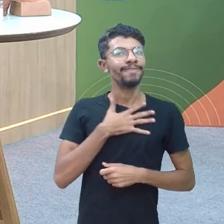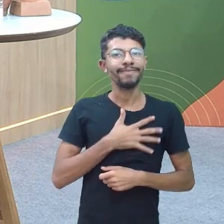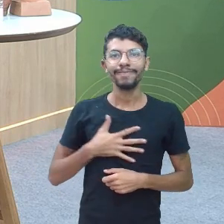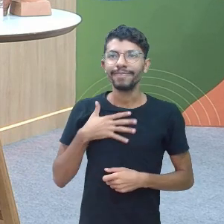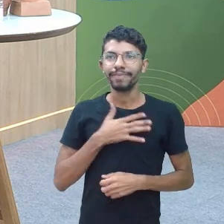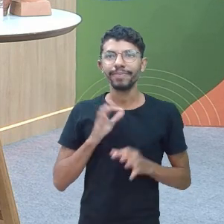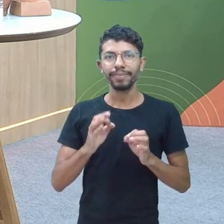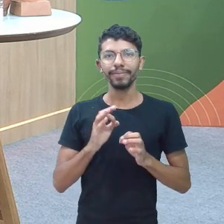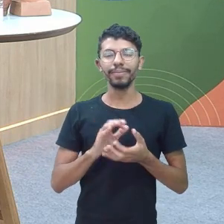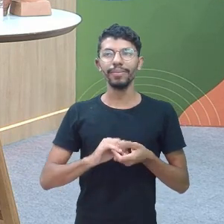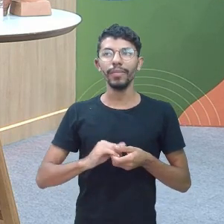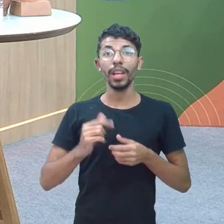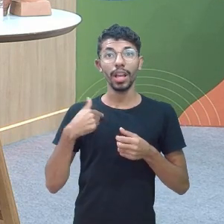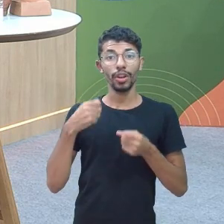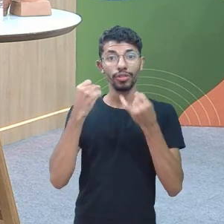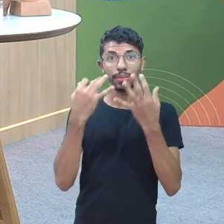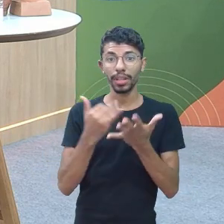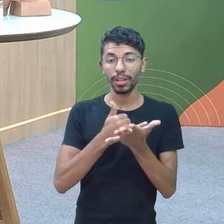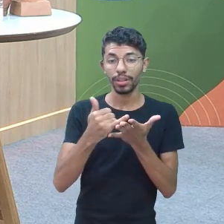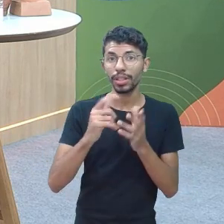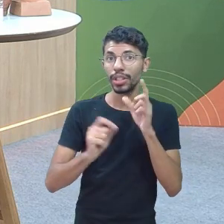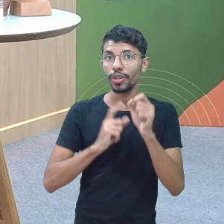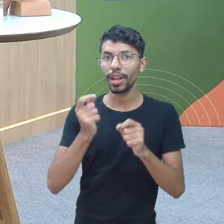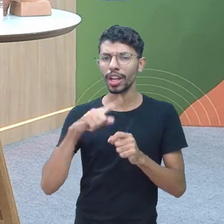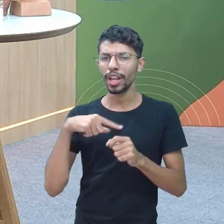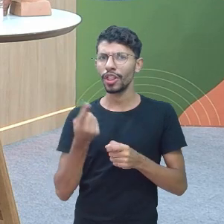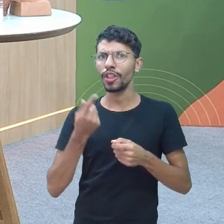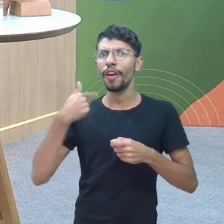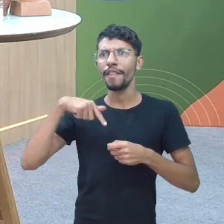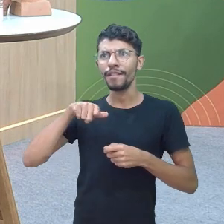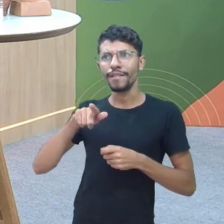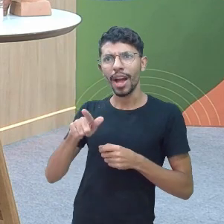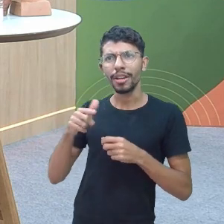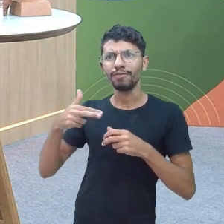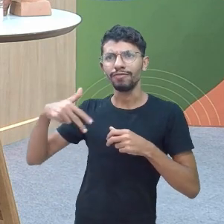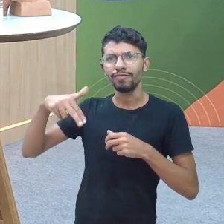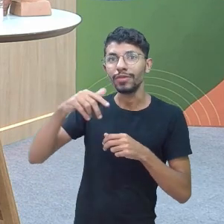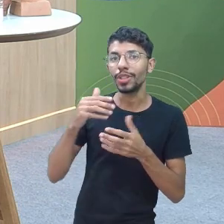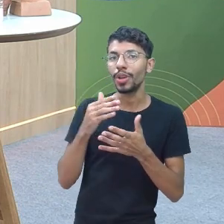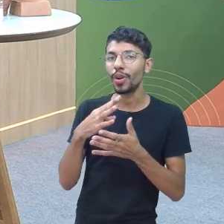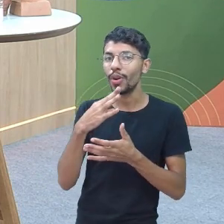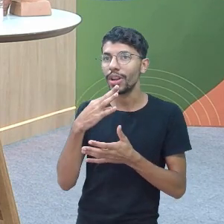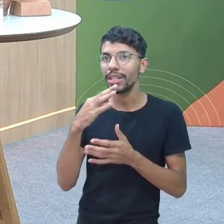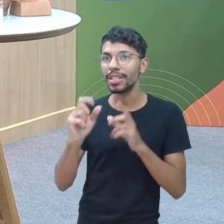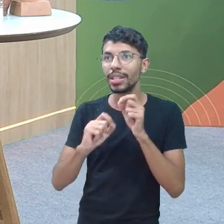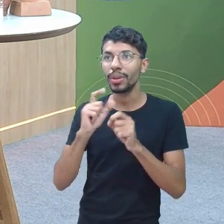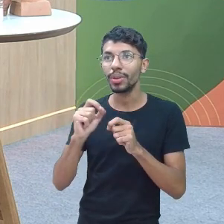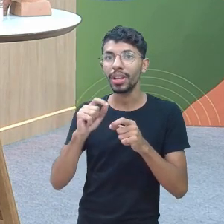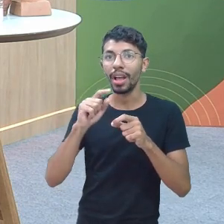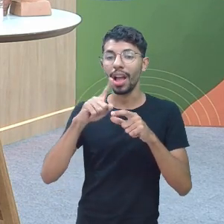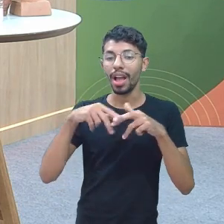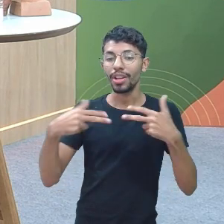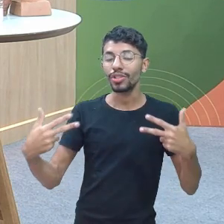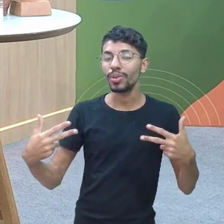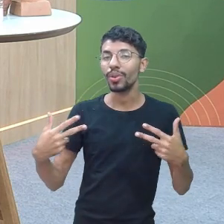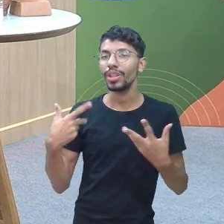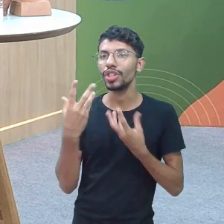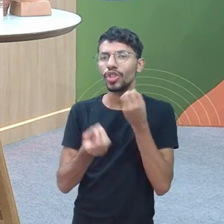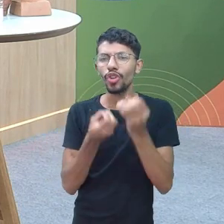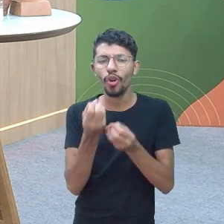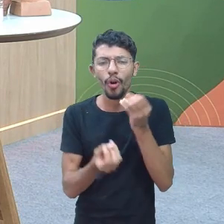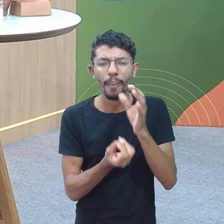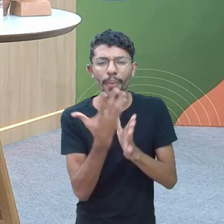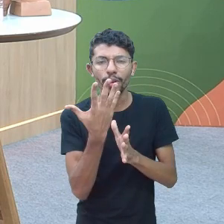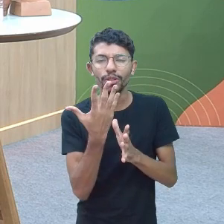nós vamos, né, viajar para conhecer as coisas, como elas foram produzidas,